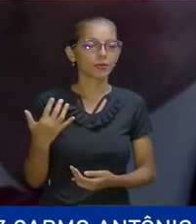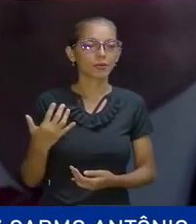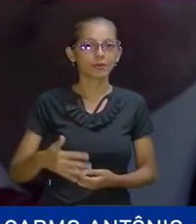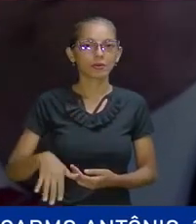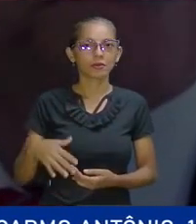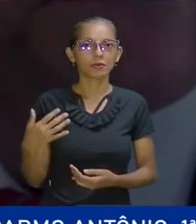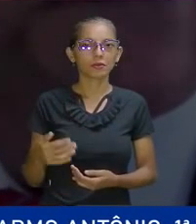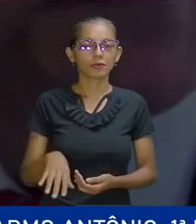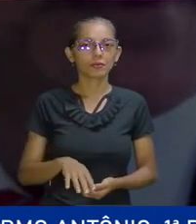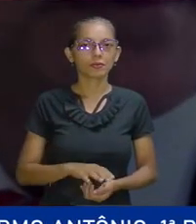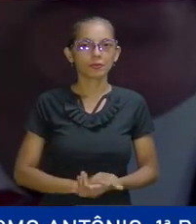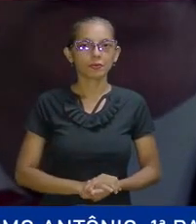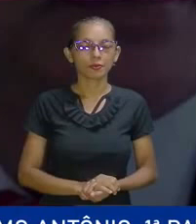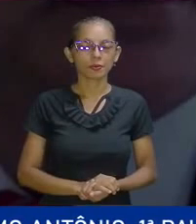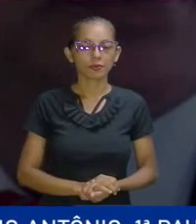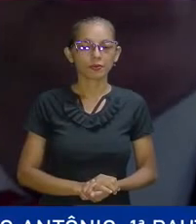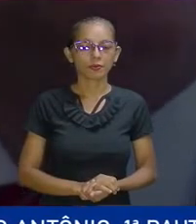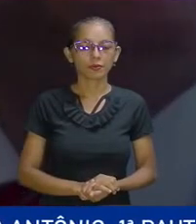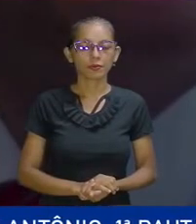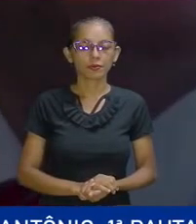para